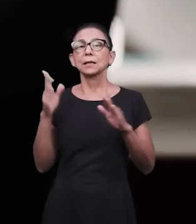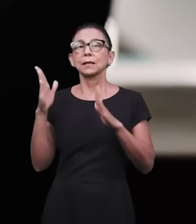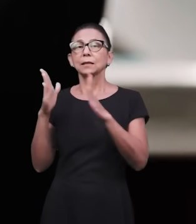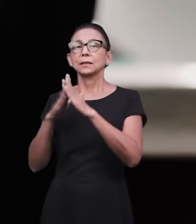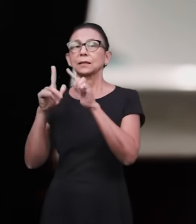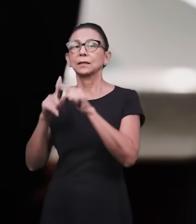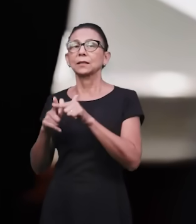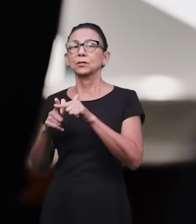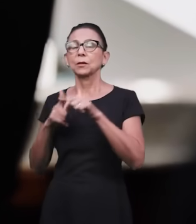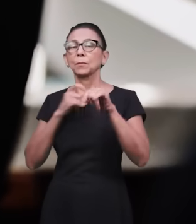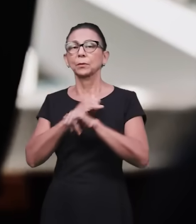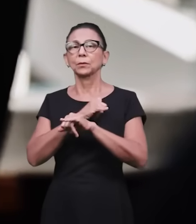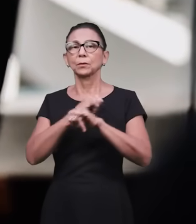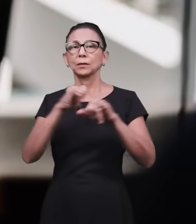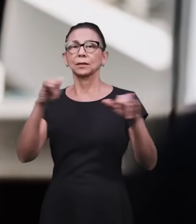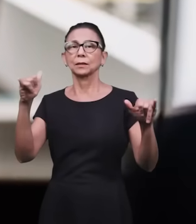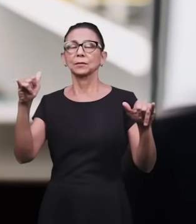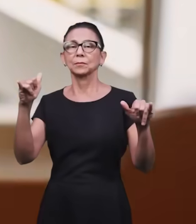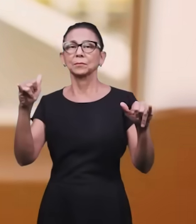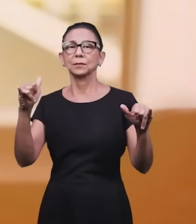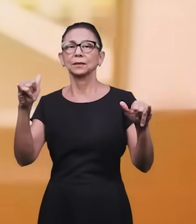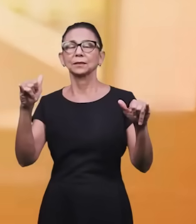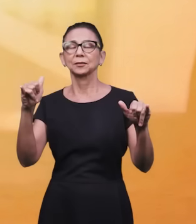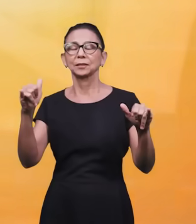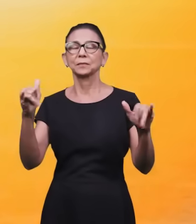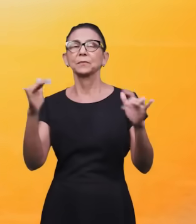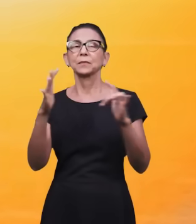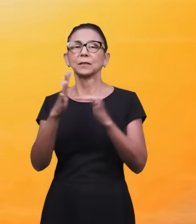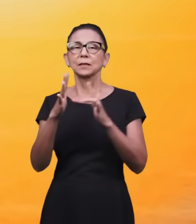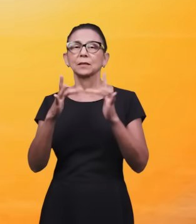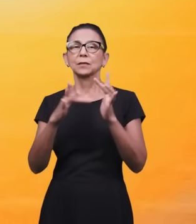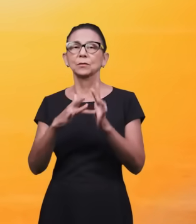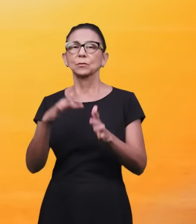em Cristo salva o pecador.